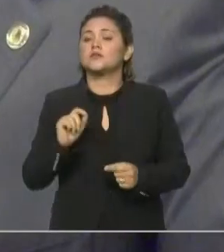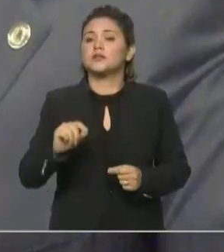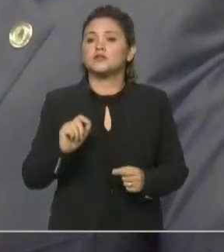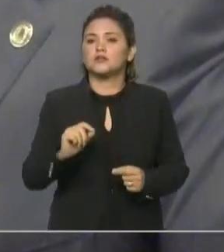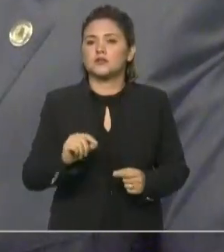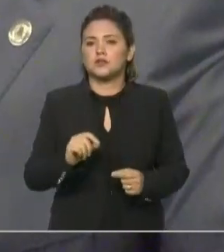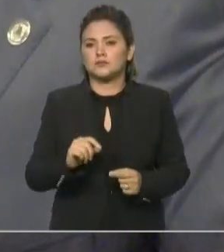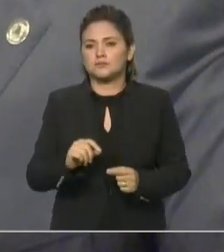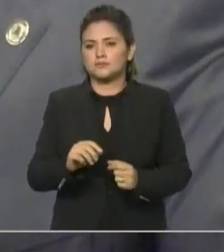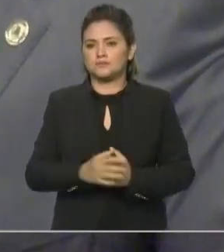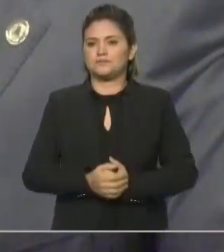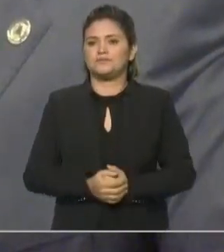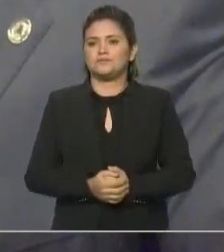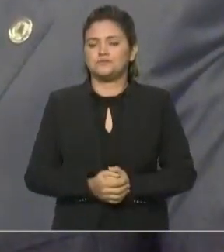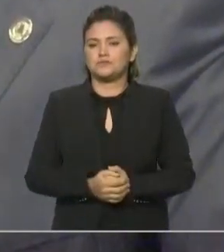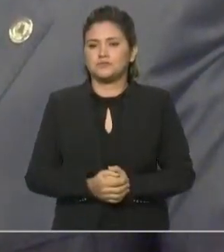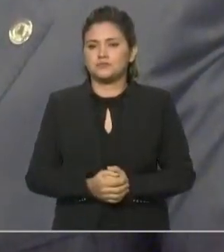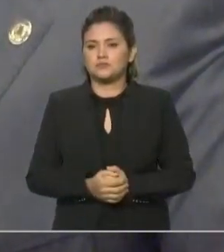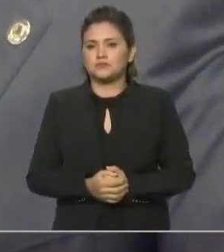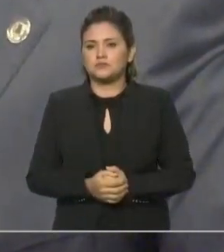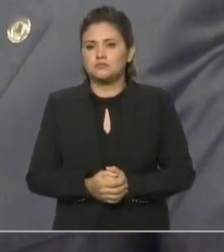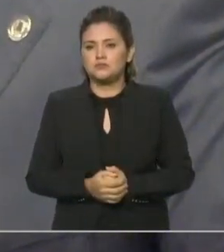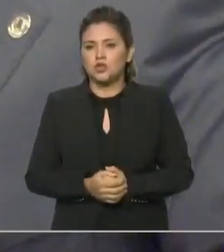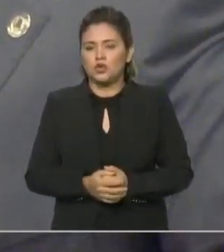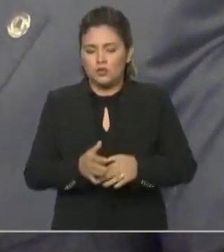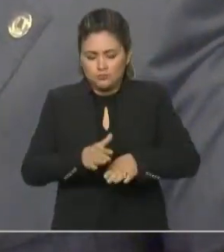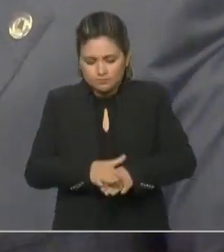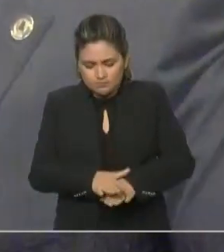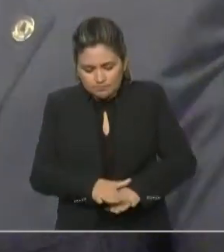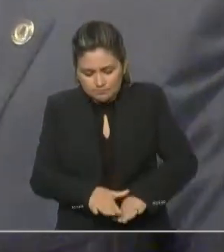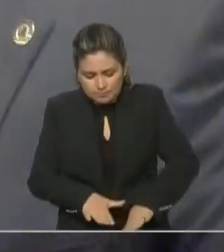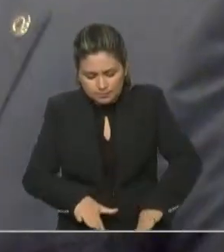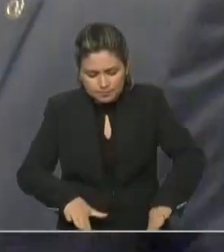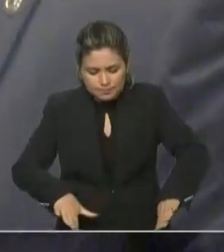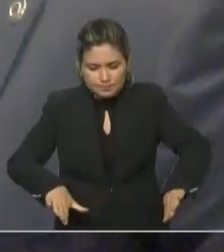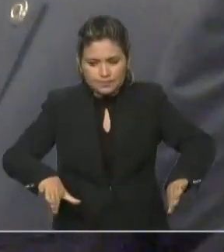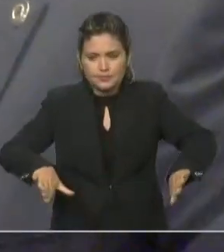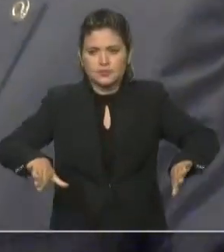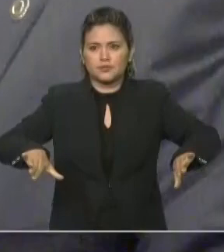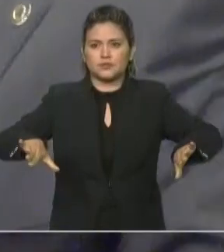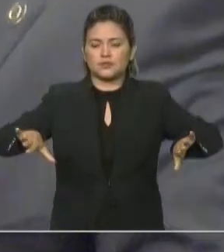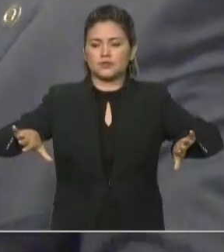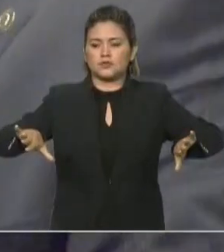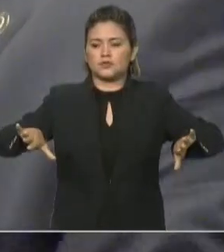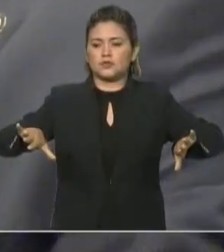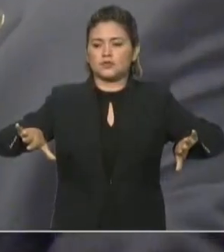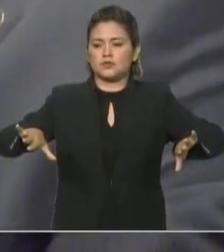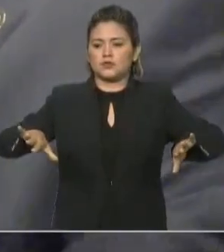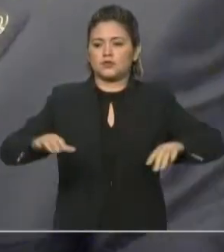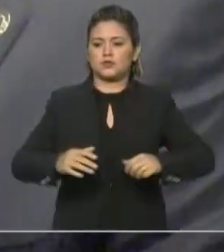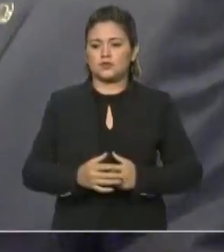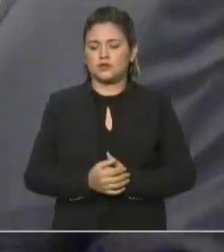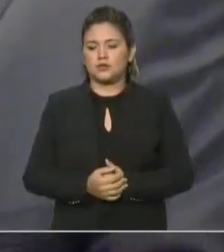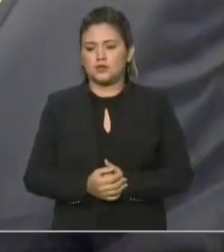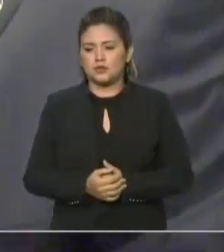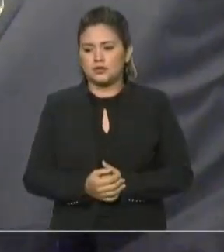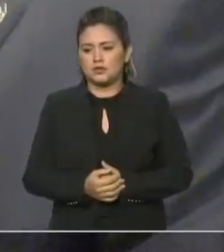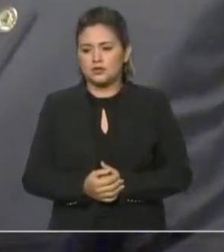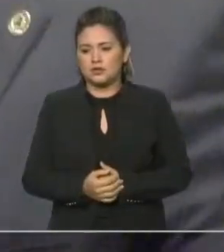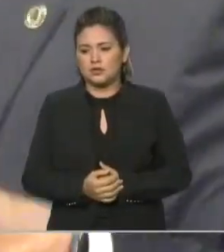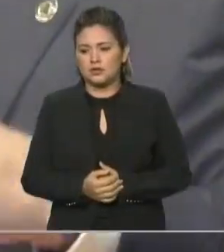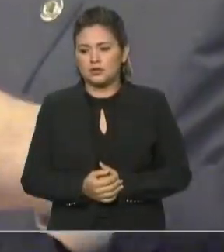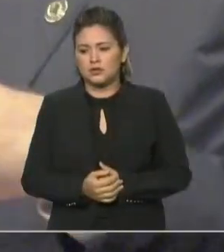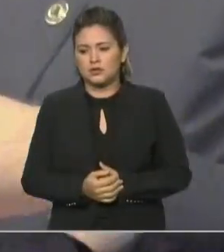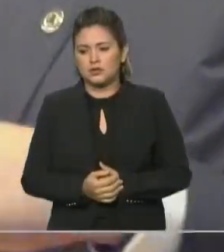barragens. Essas membranas, com o tempo, deputado César, elas são lacradas, são